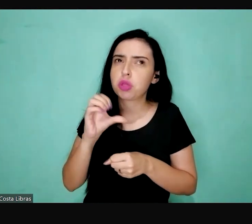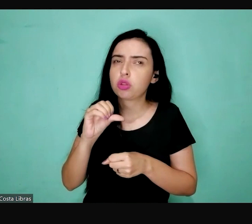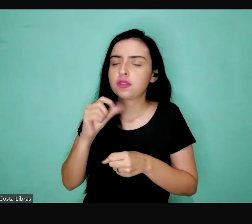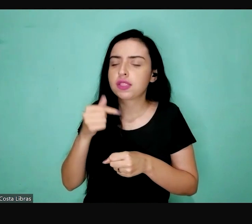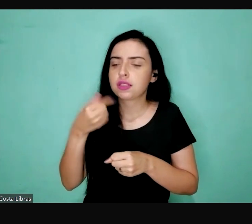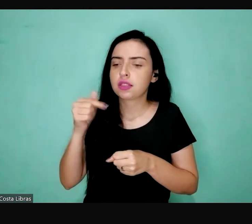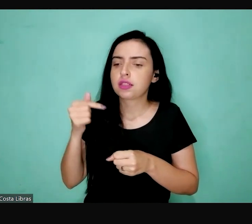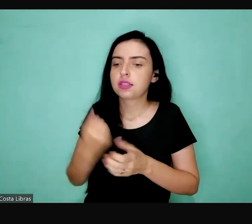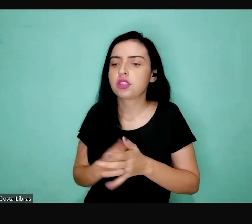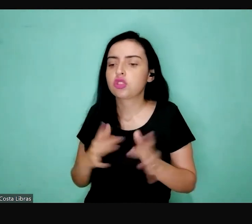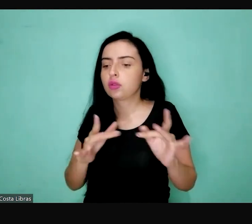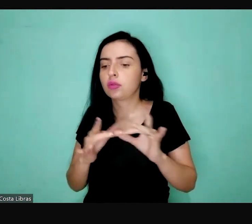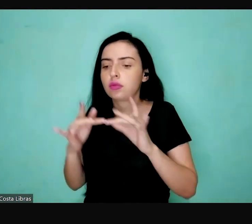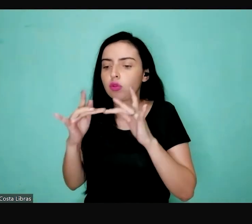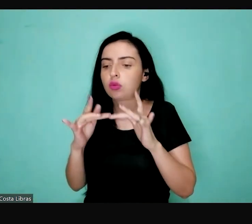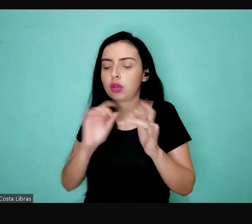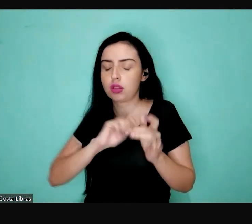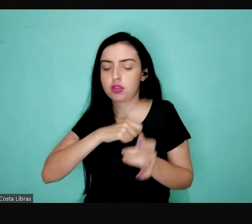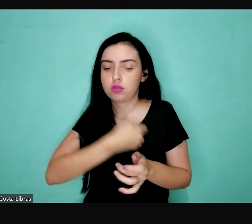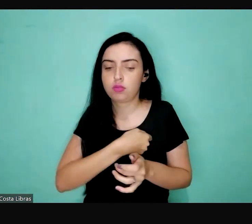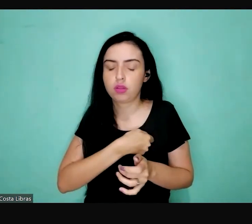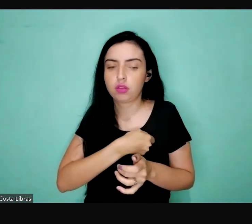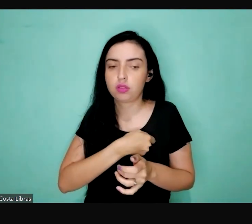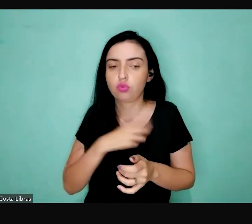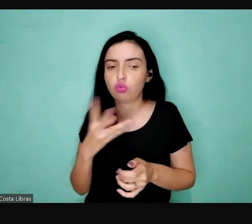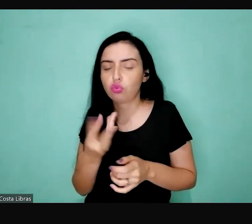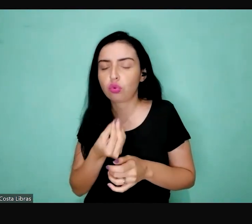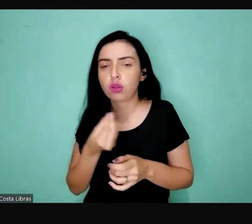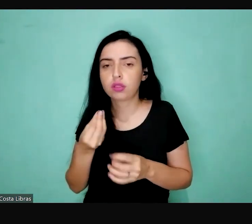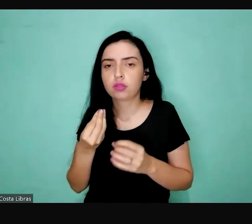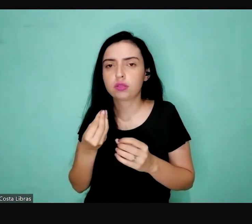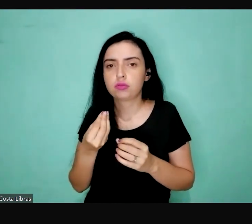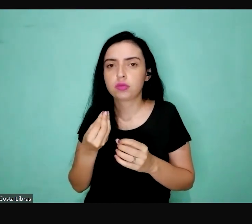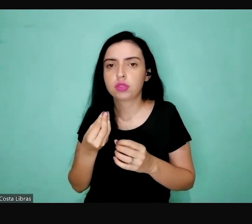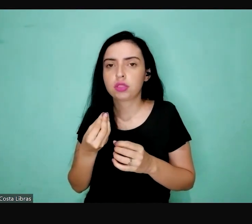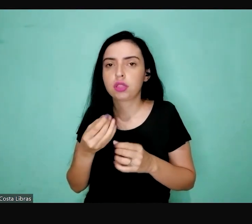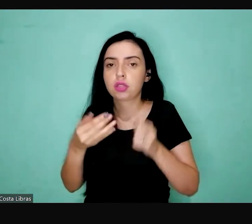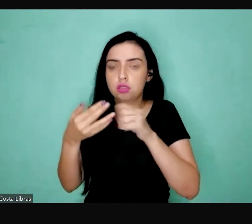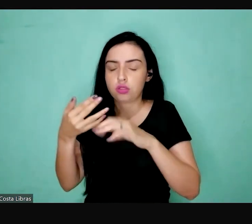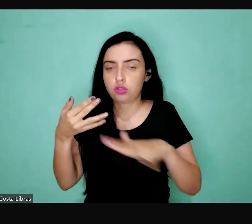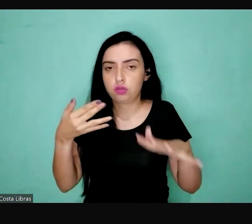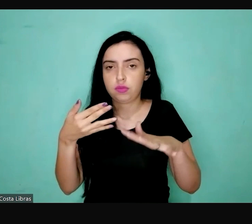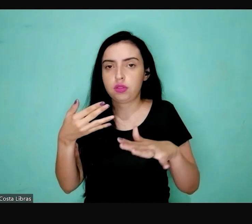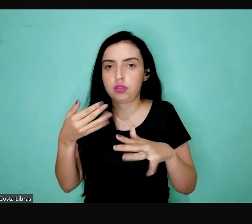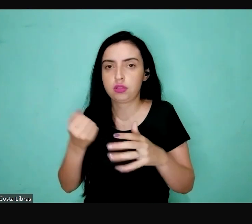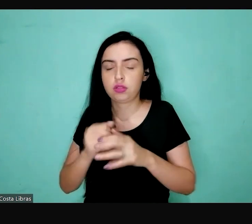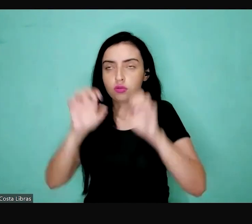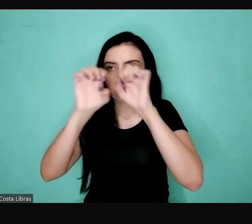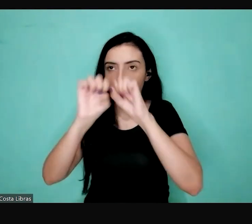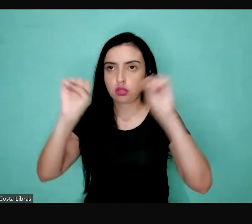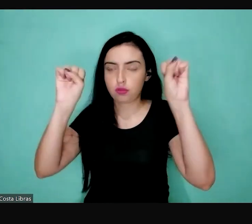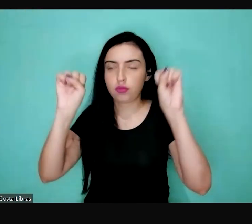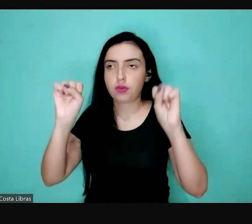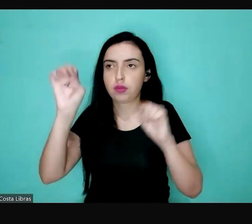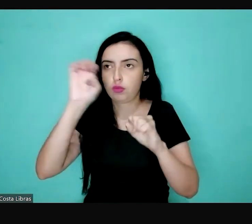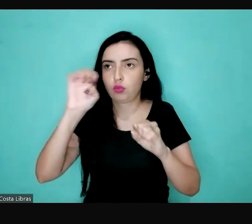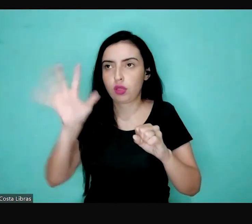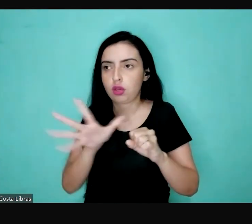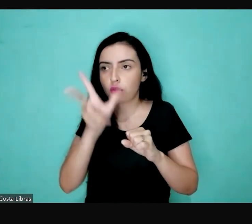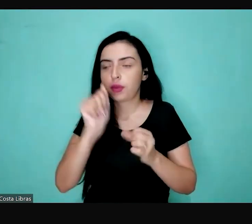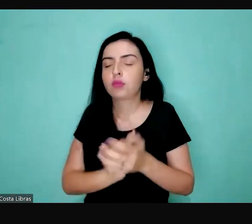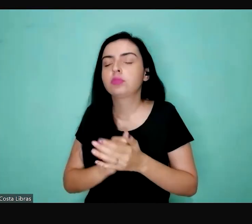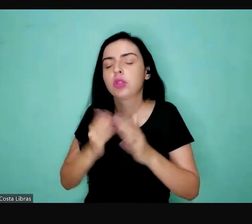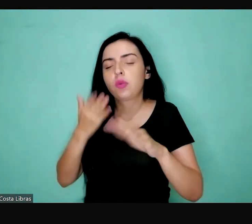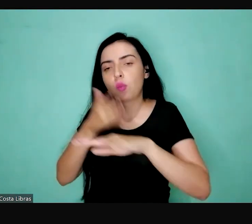Espanha, então toda essa amplíssima jurisprudência do Tribunal Europeu ingressa